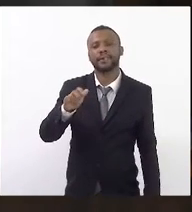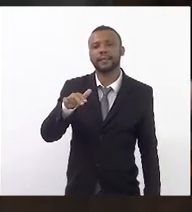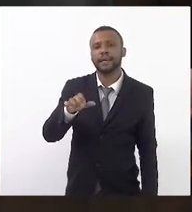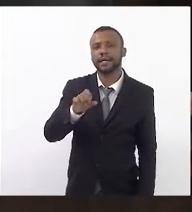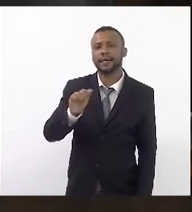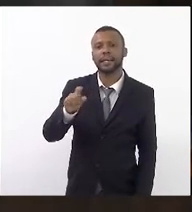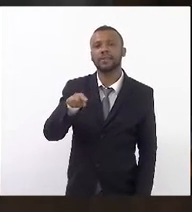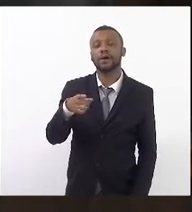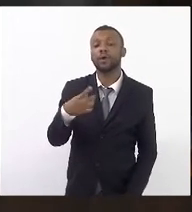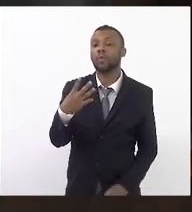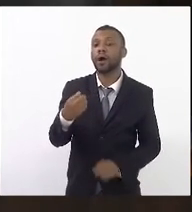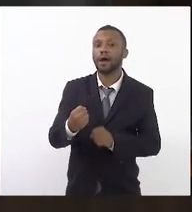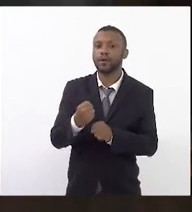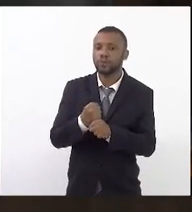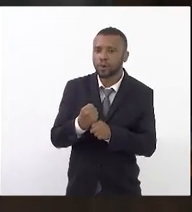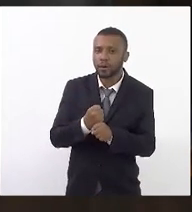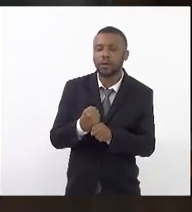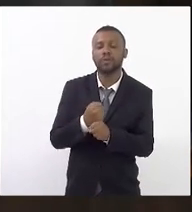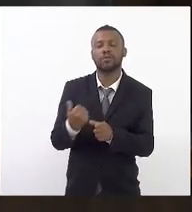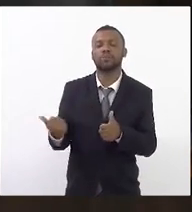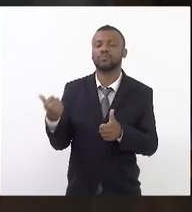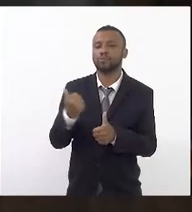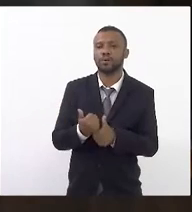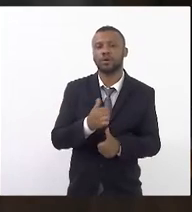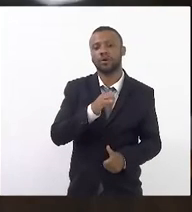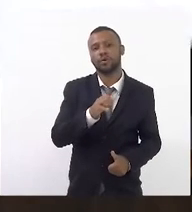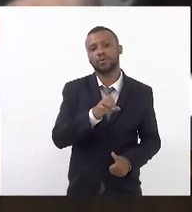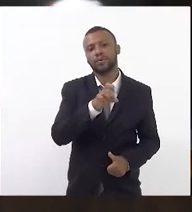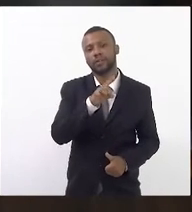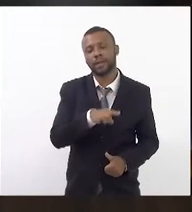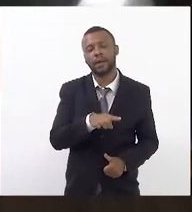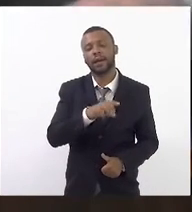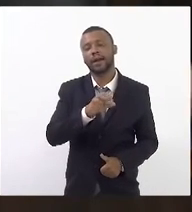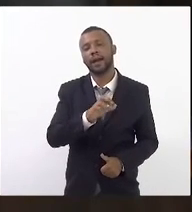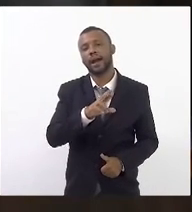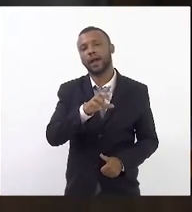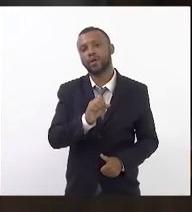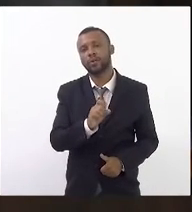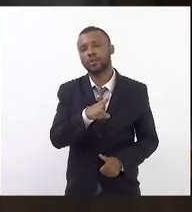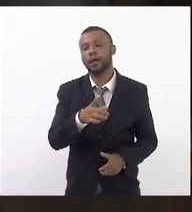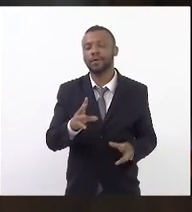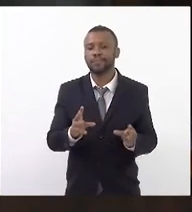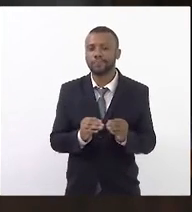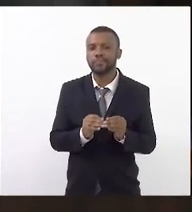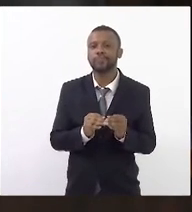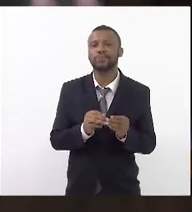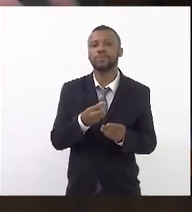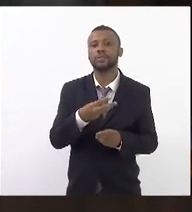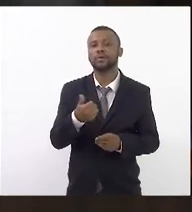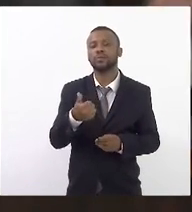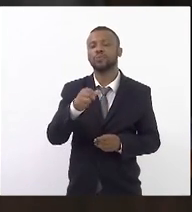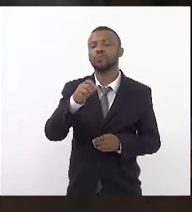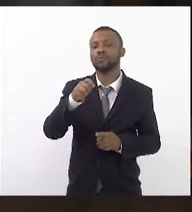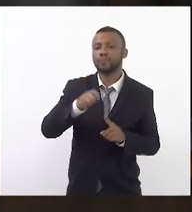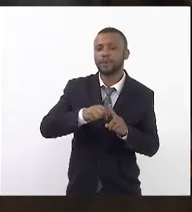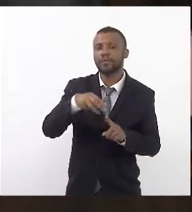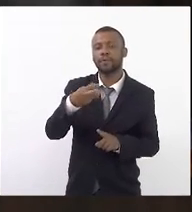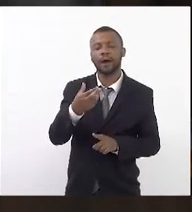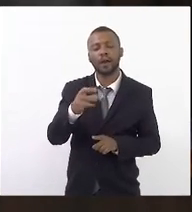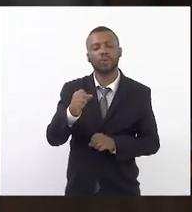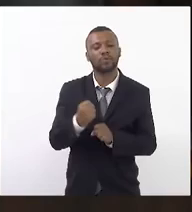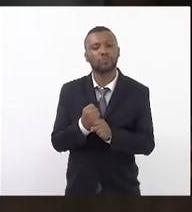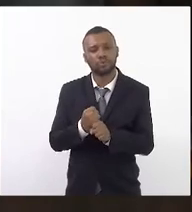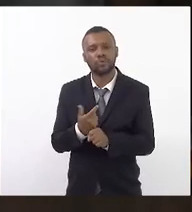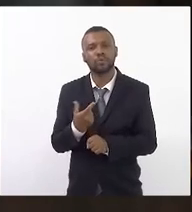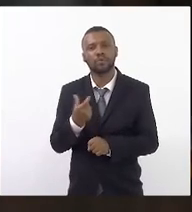4 anos, em substituição ao senhor José Carlos dos Santos Araújo, Sala das Comissões, 31 de março de 2022.